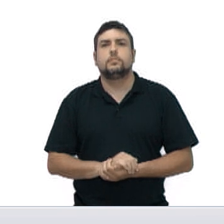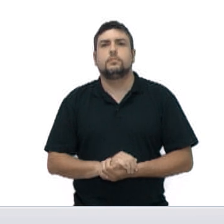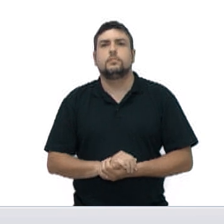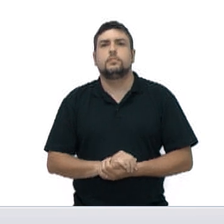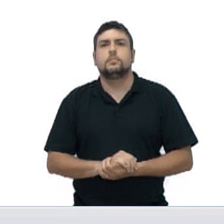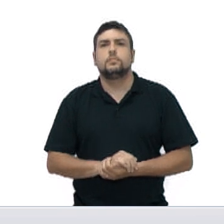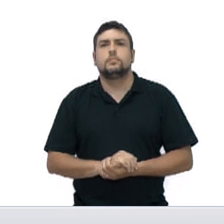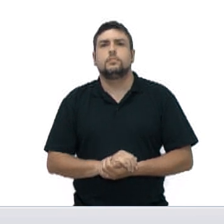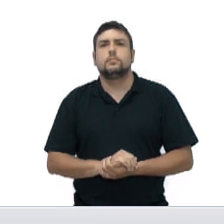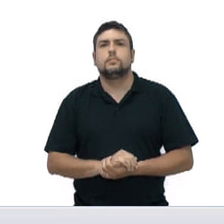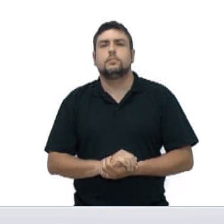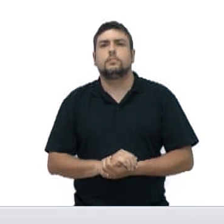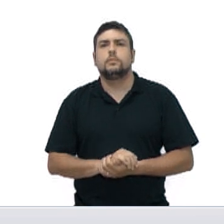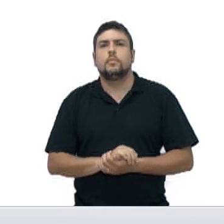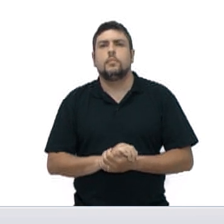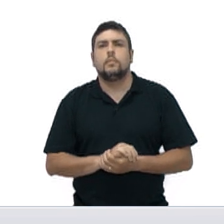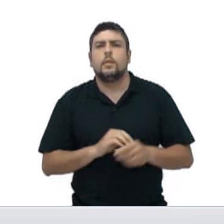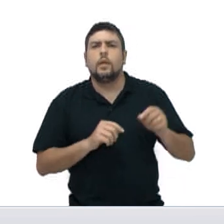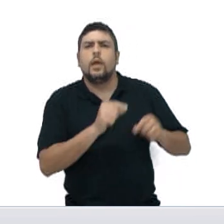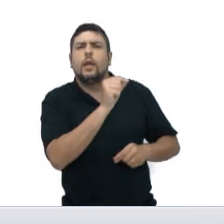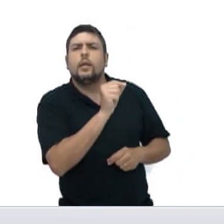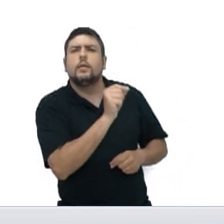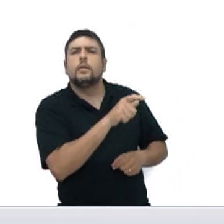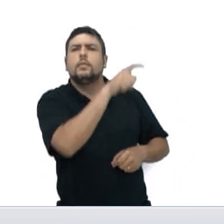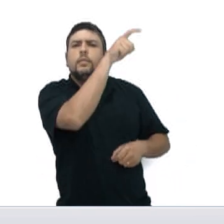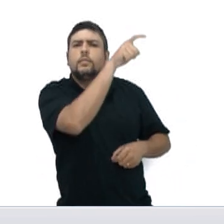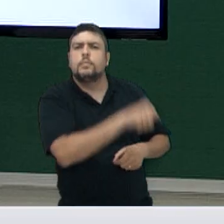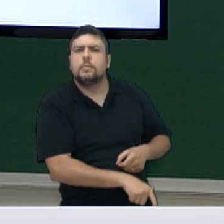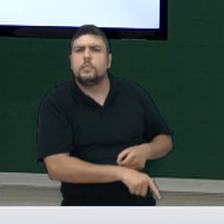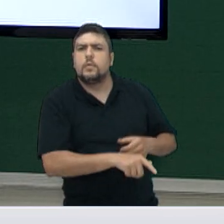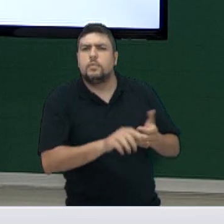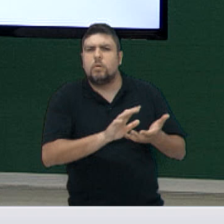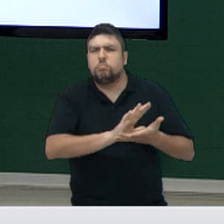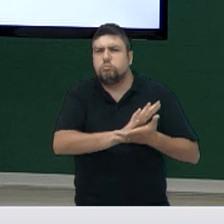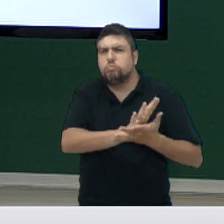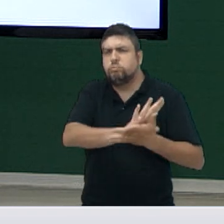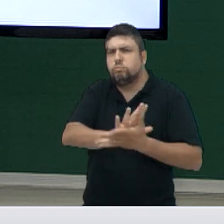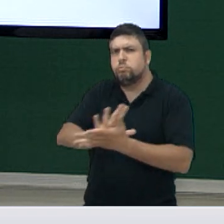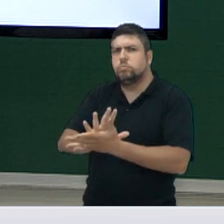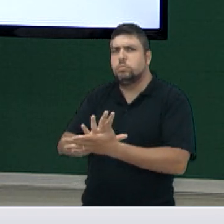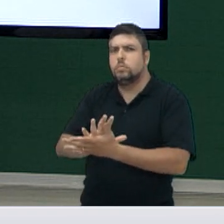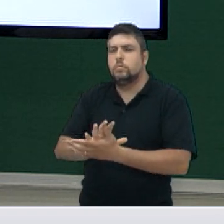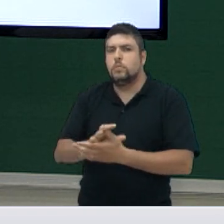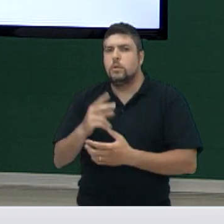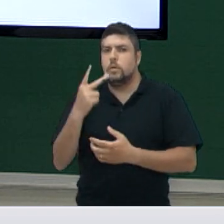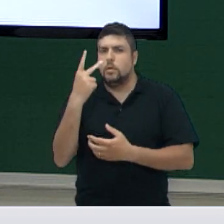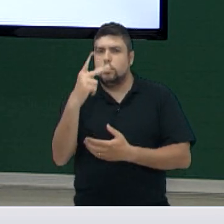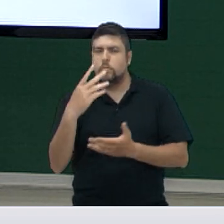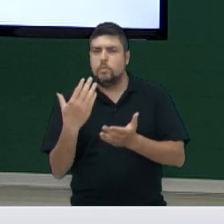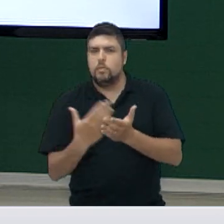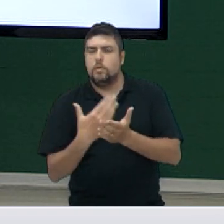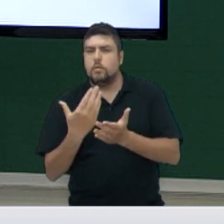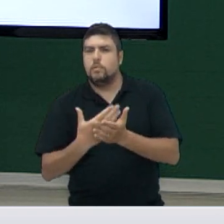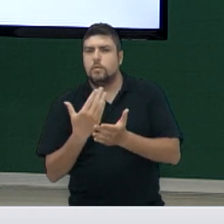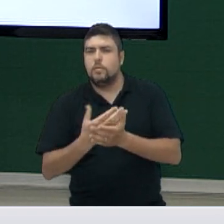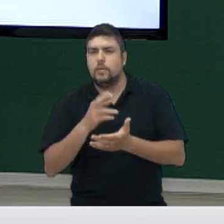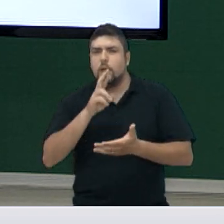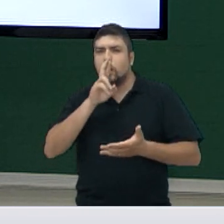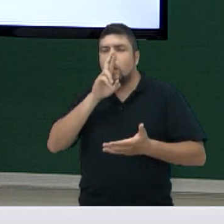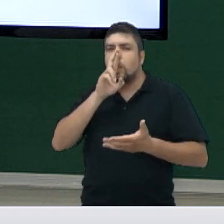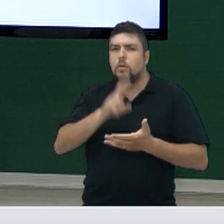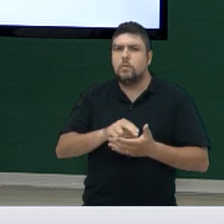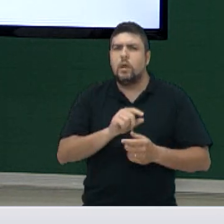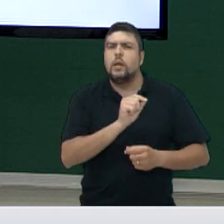Quem está provocando essa extinção? Pega seu caderno e responde. Quem está provocando